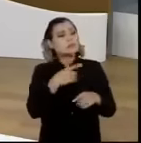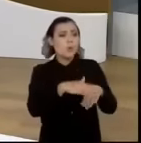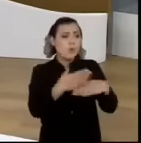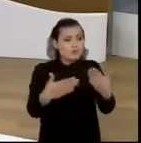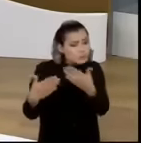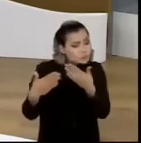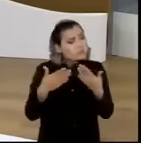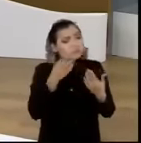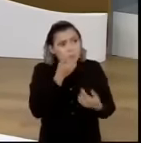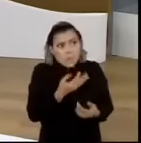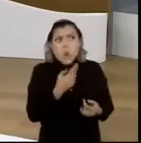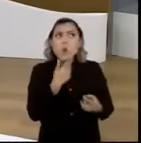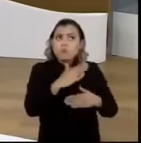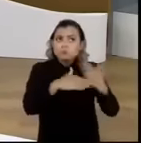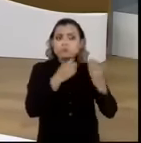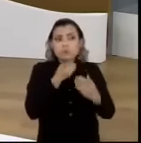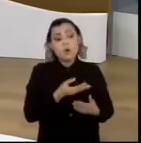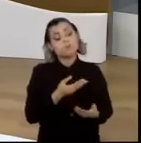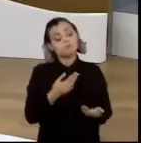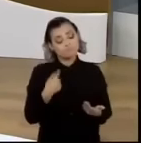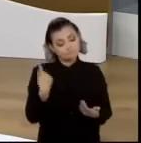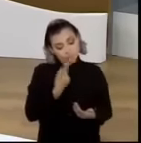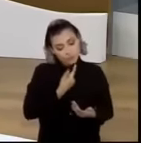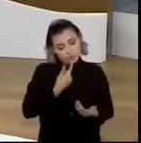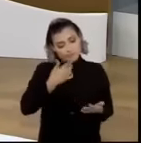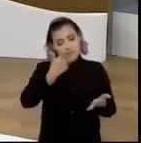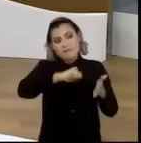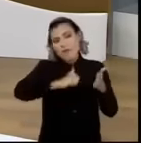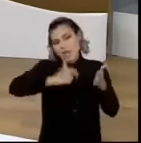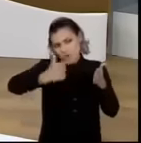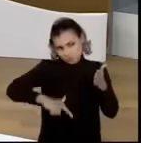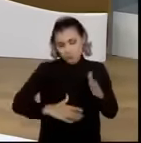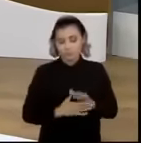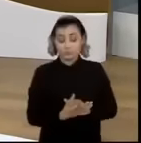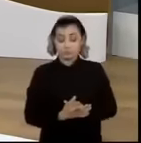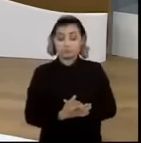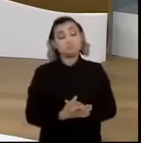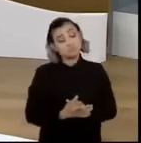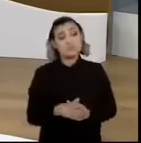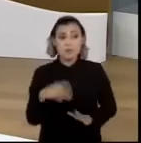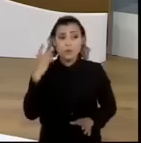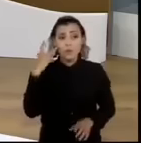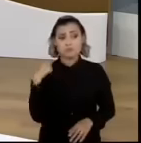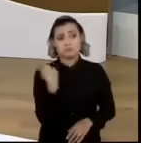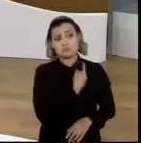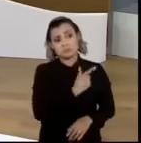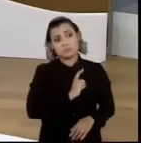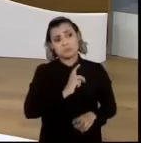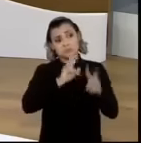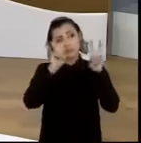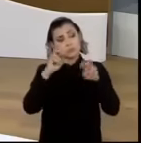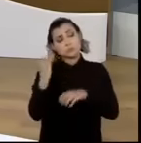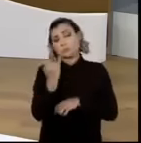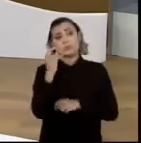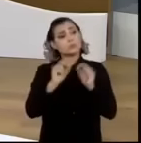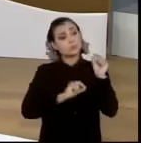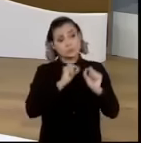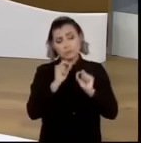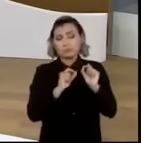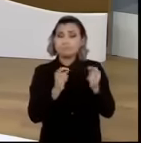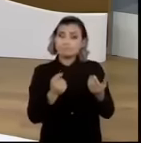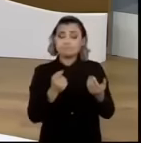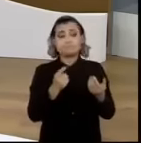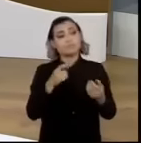que é positivo, etc. Vamos rever isso. Acho que nós temos aí uma questão importante para ser, o